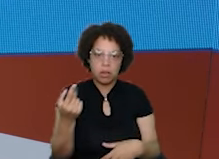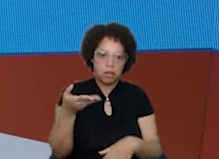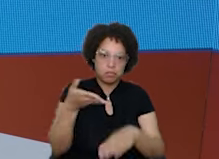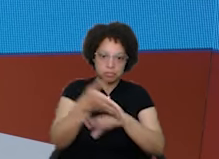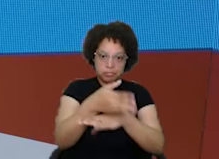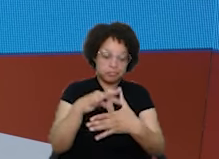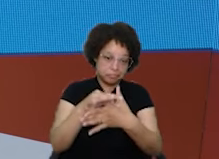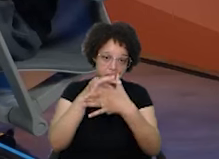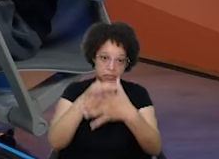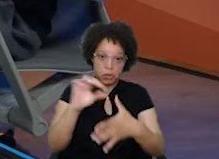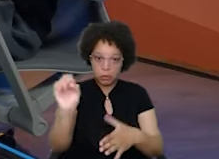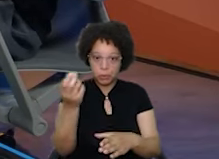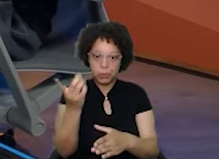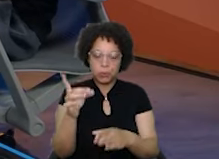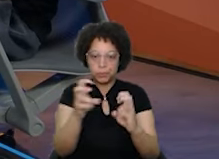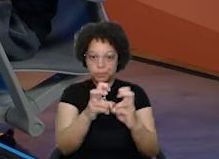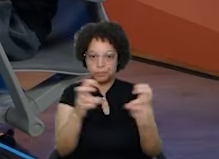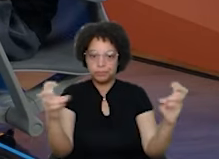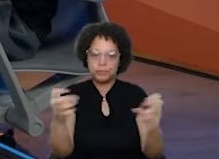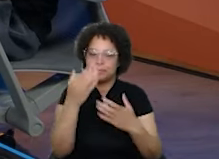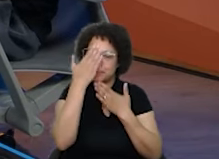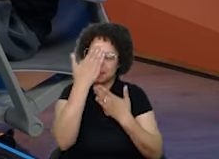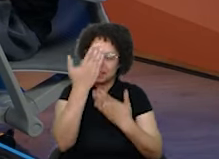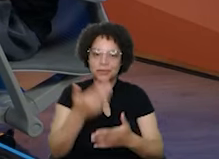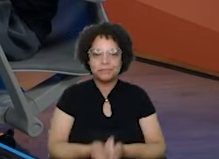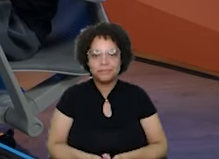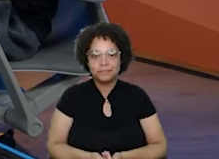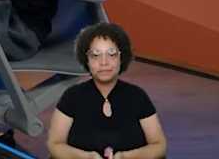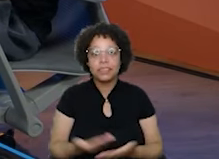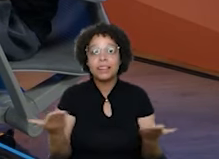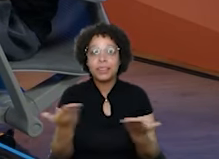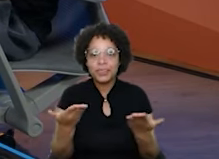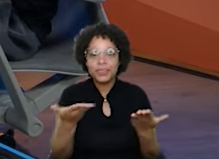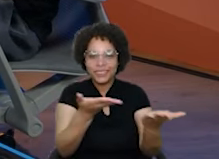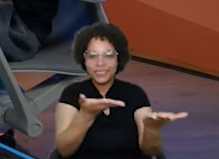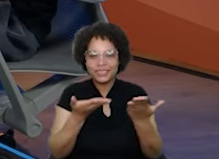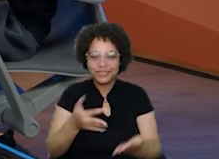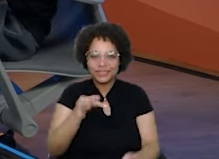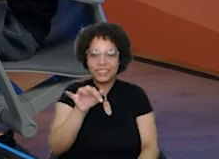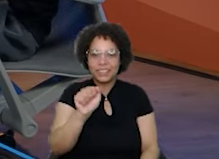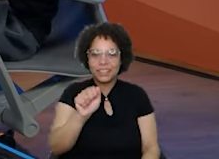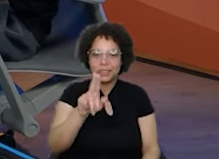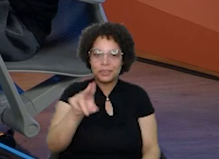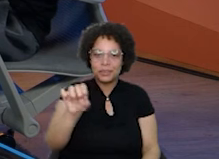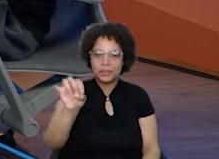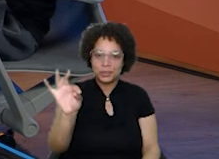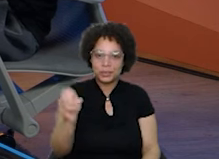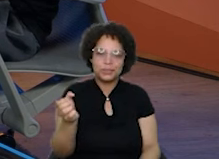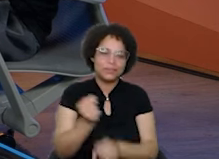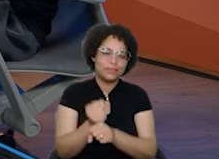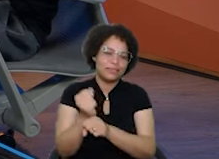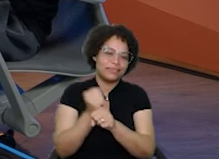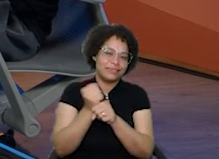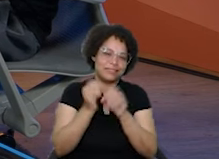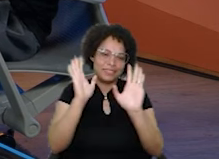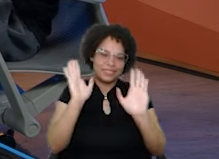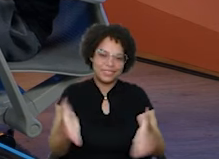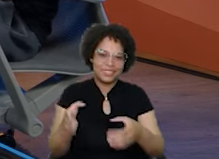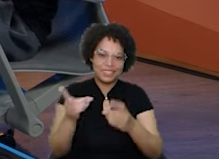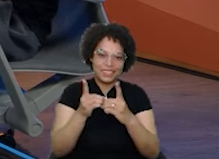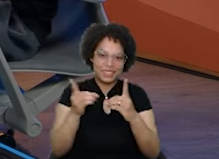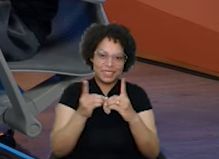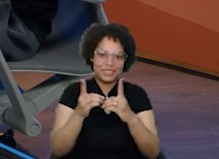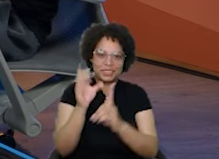então obrigado Mais uma vez obrigado a você e agora Fausto querido né muitos anos da de atendimento ao cliente